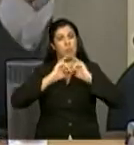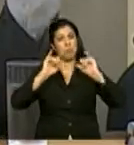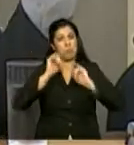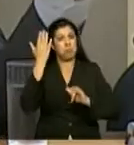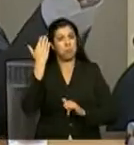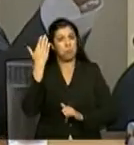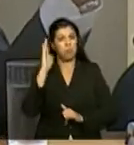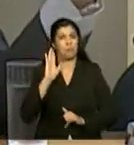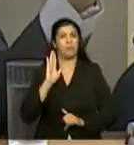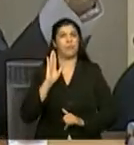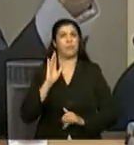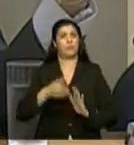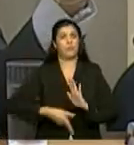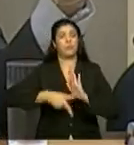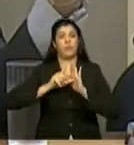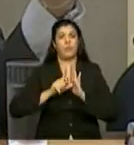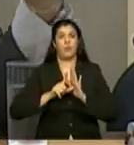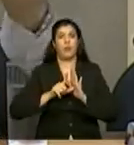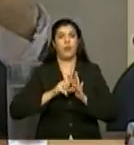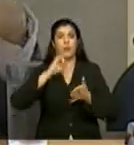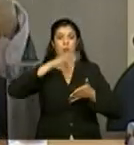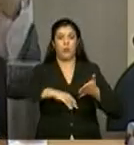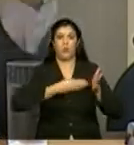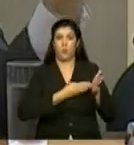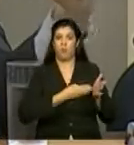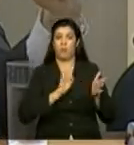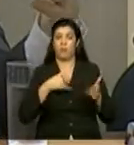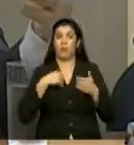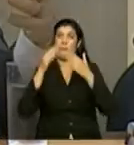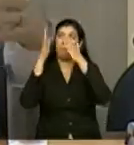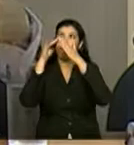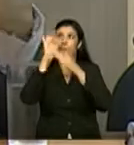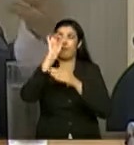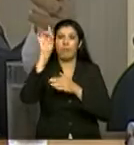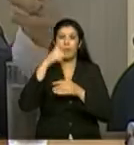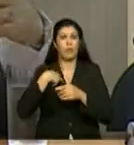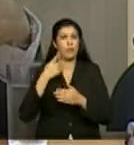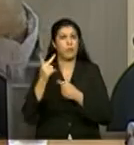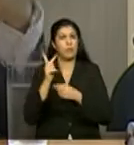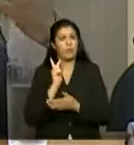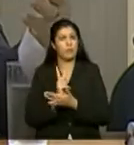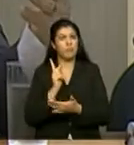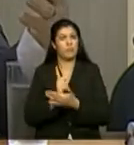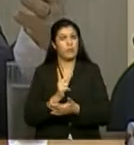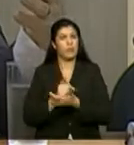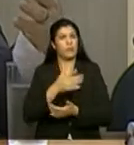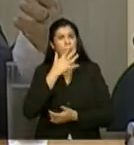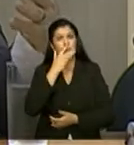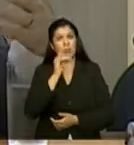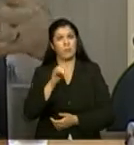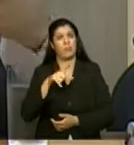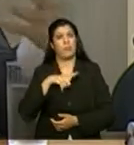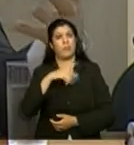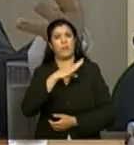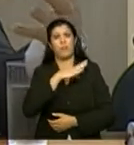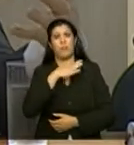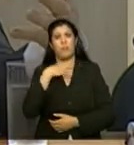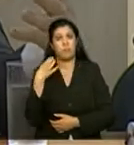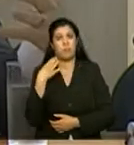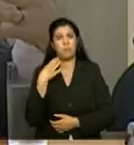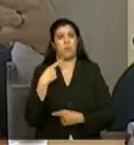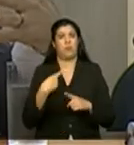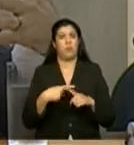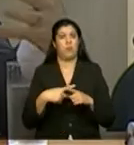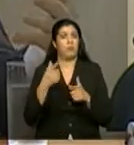anteriormente a esse laudo que eu pedi a deus sempre que ele tivesse morrido de um falecido